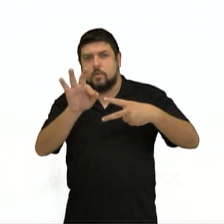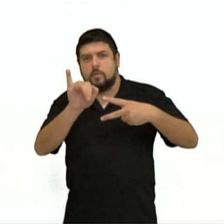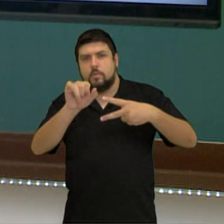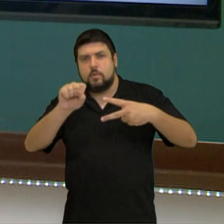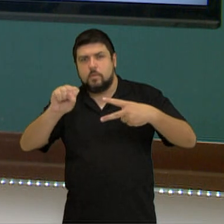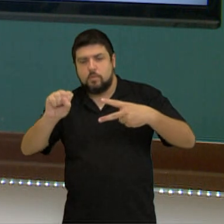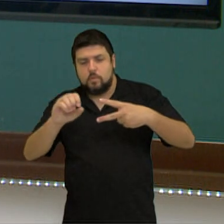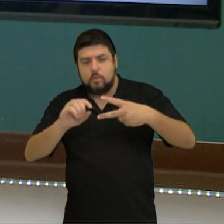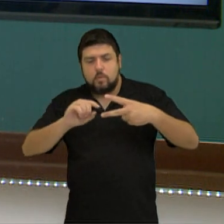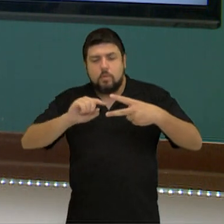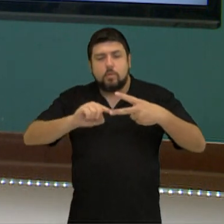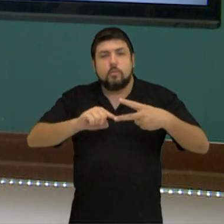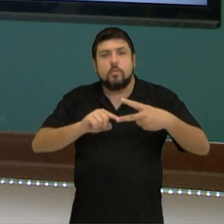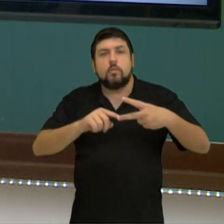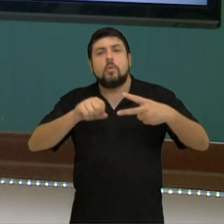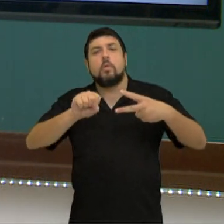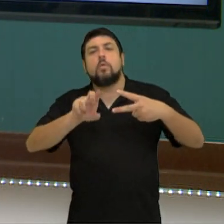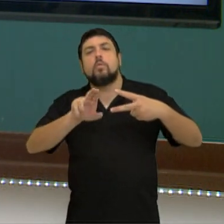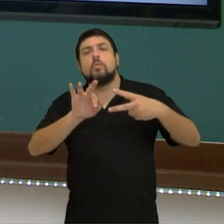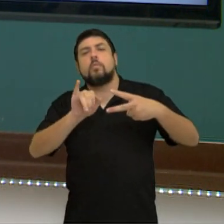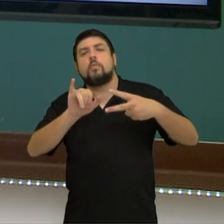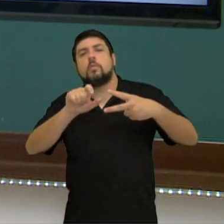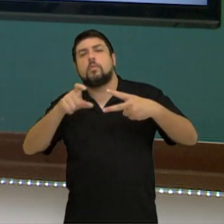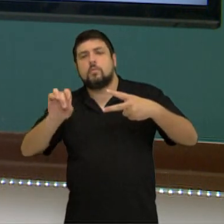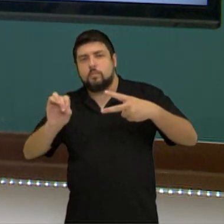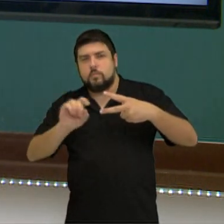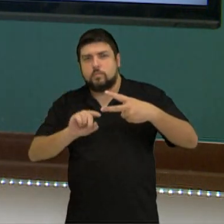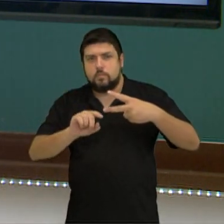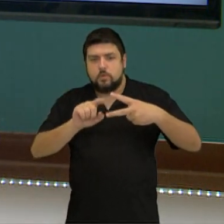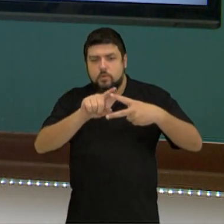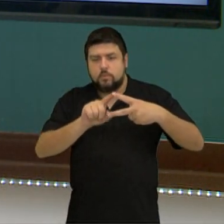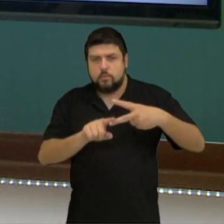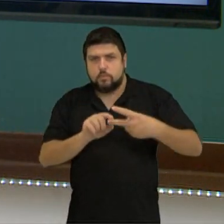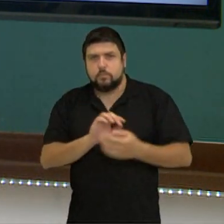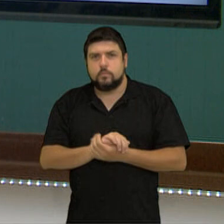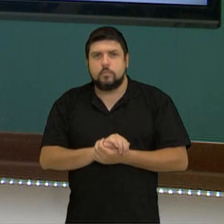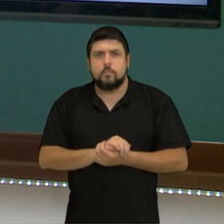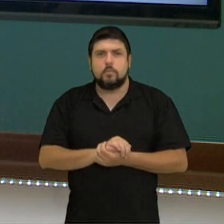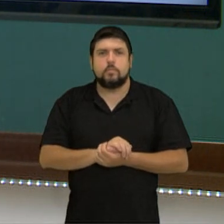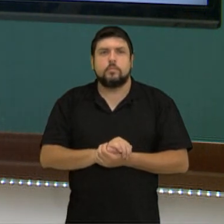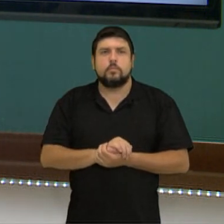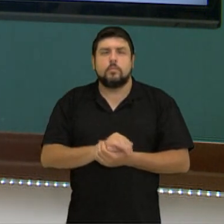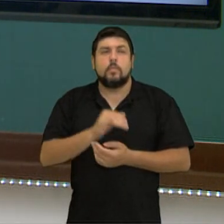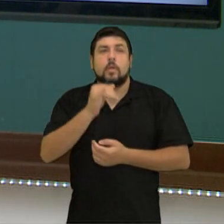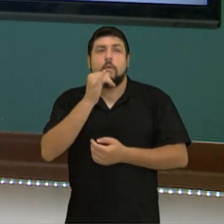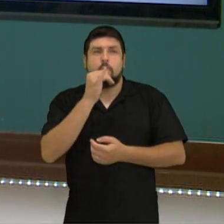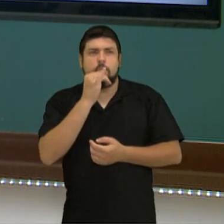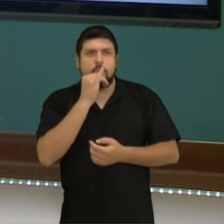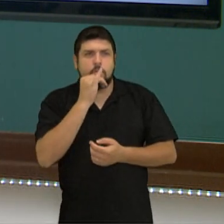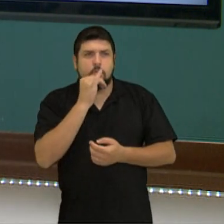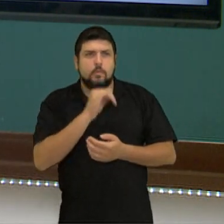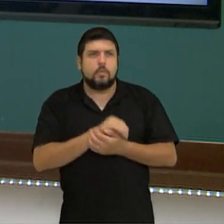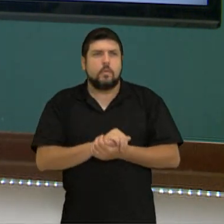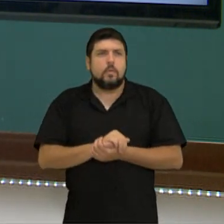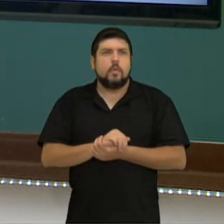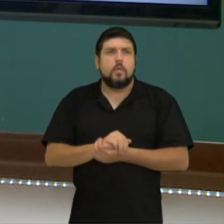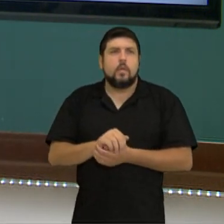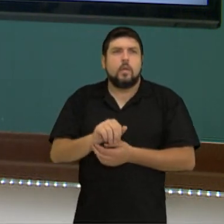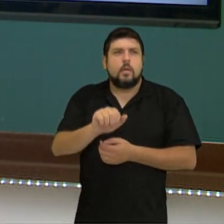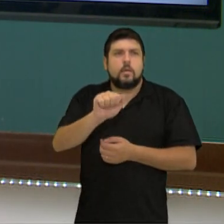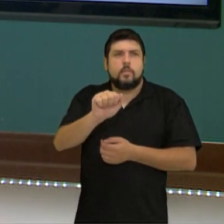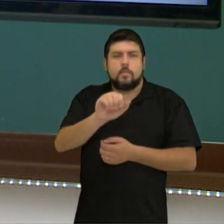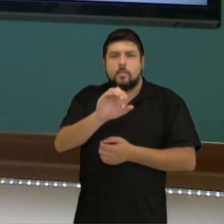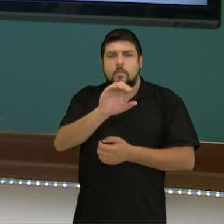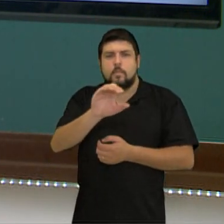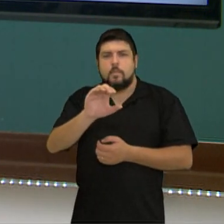ali antes ou depois. Tá ok? Então, por exemplo, a palavra accept, que significa aceitar.